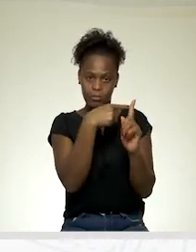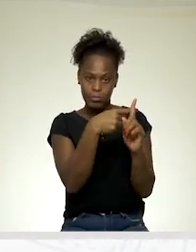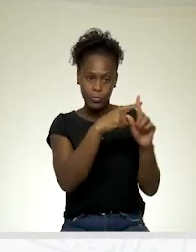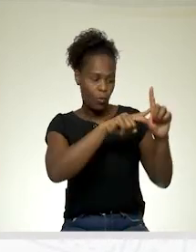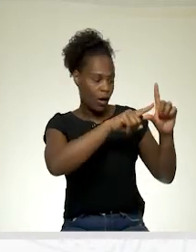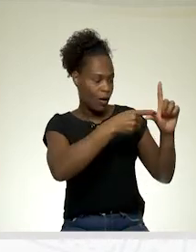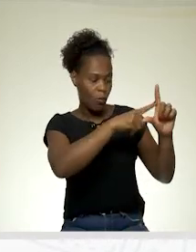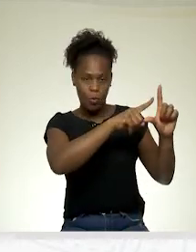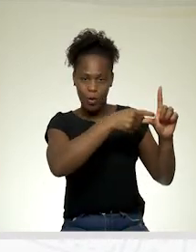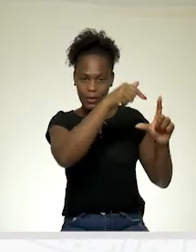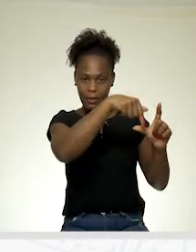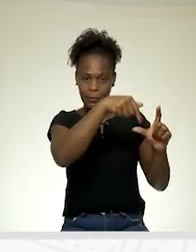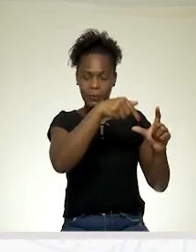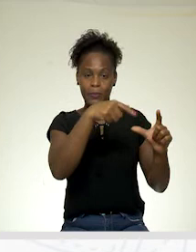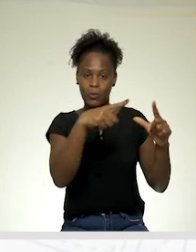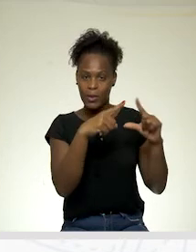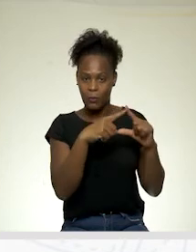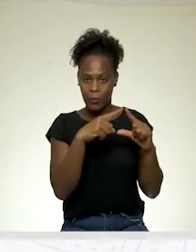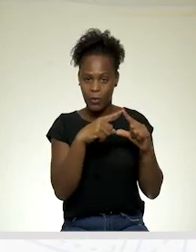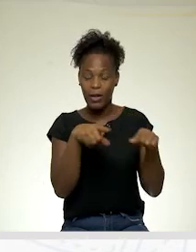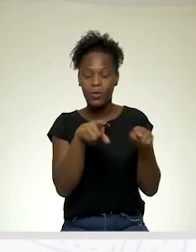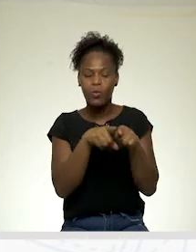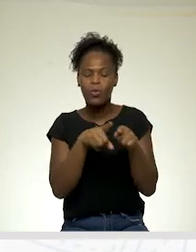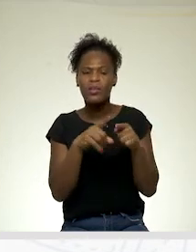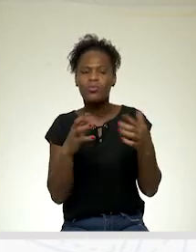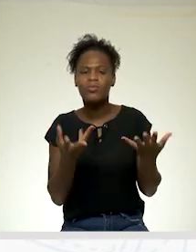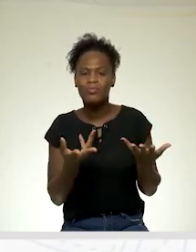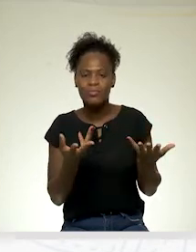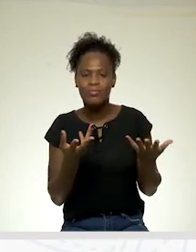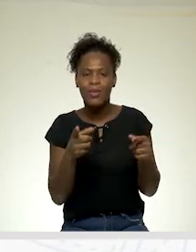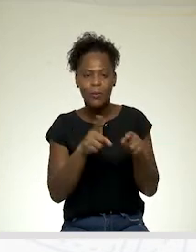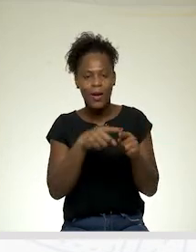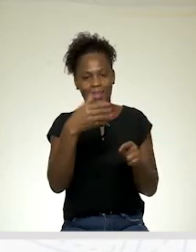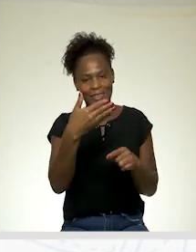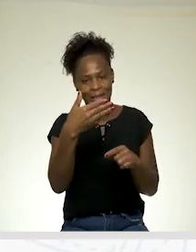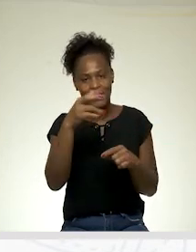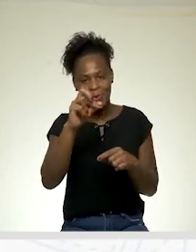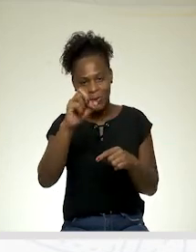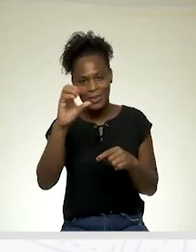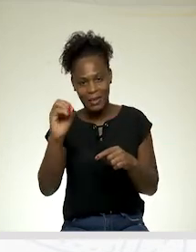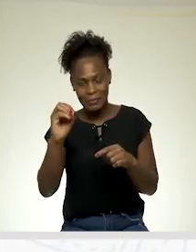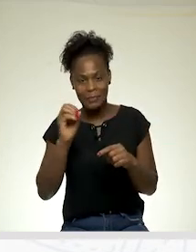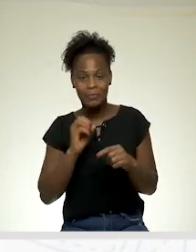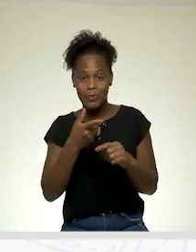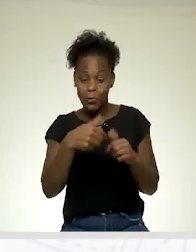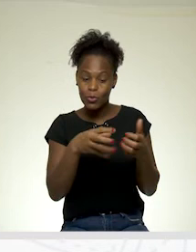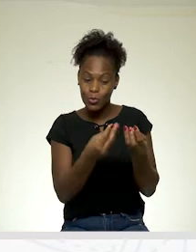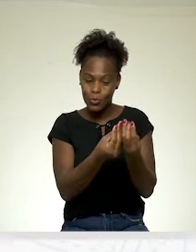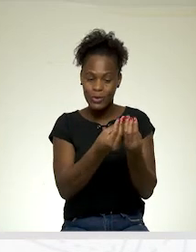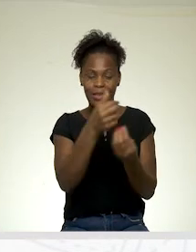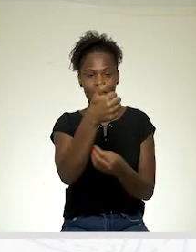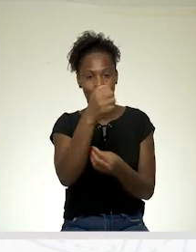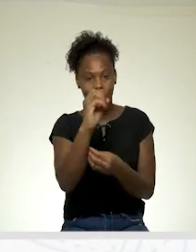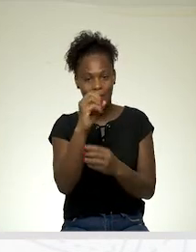dos ângulos internos de um triângulo é igual a 180. Então, vamos somar